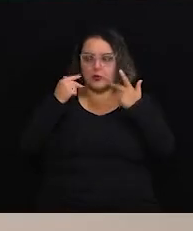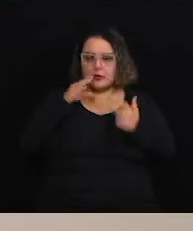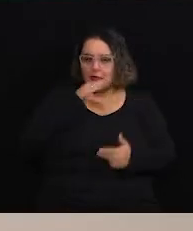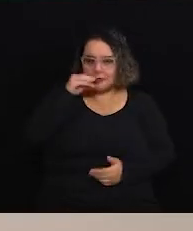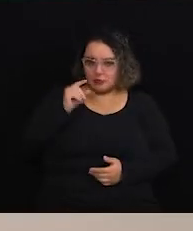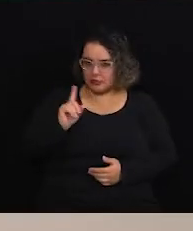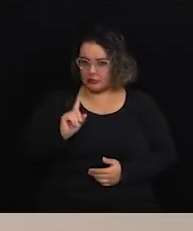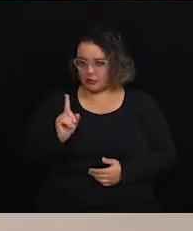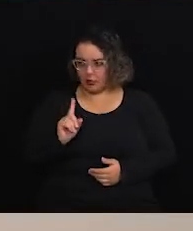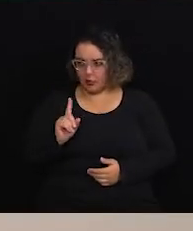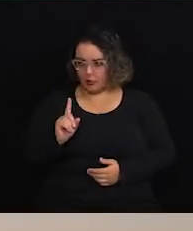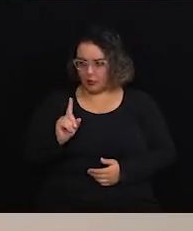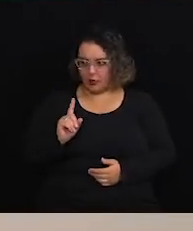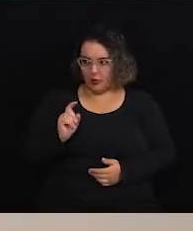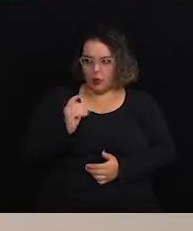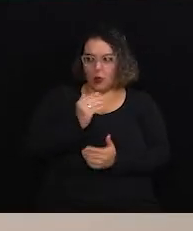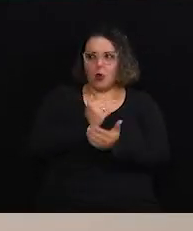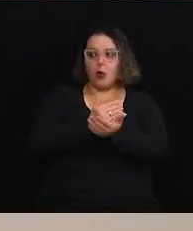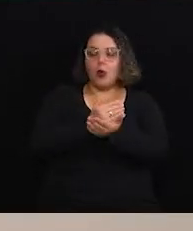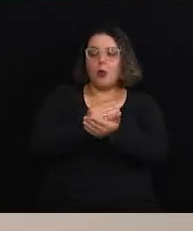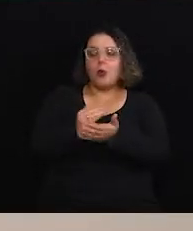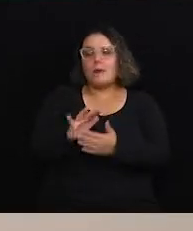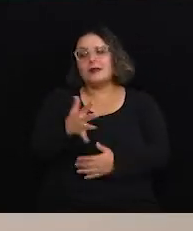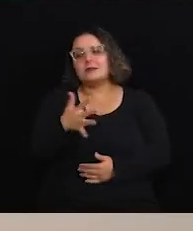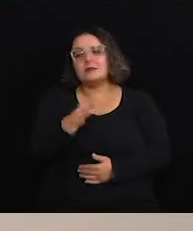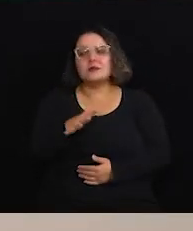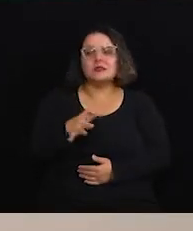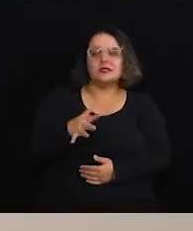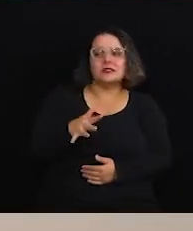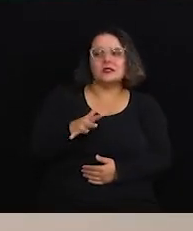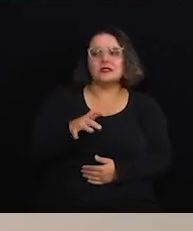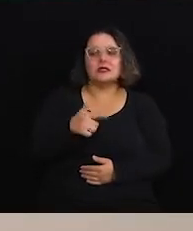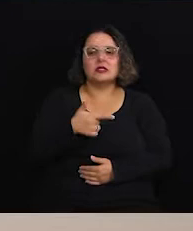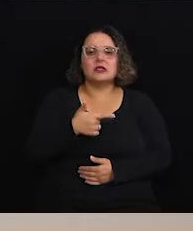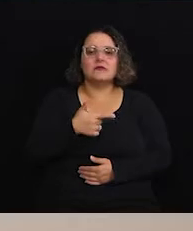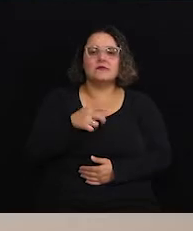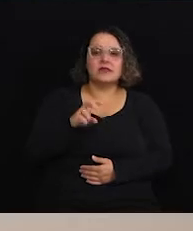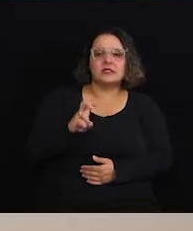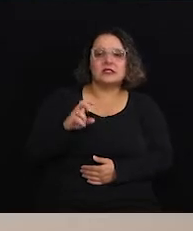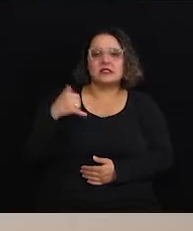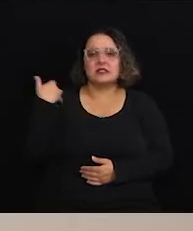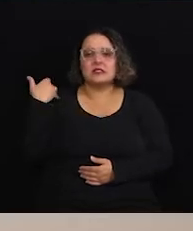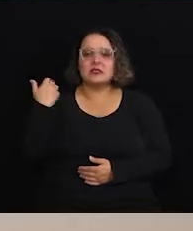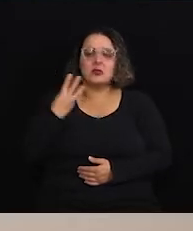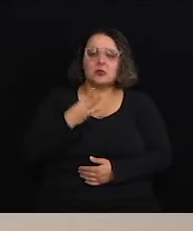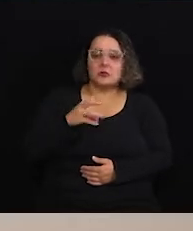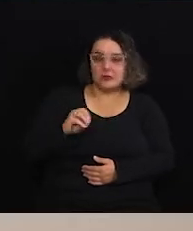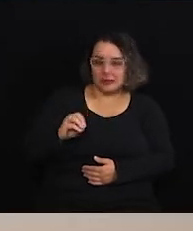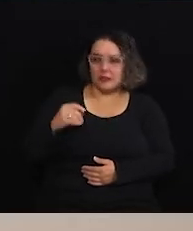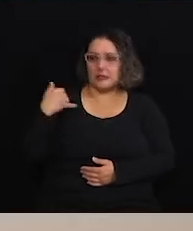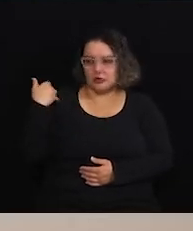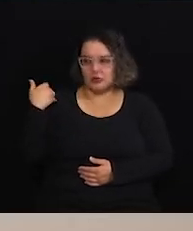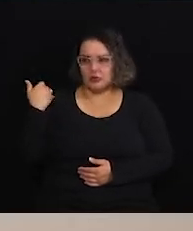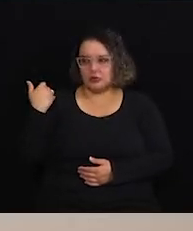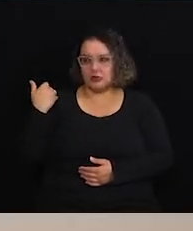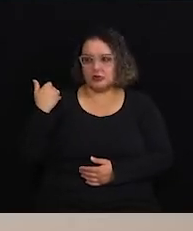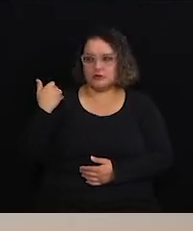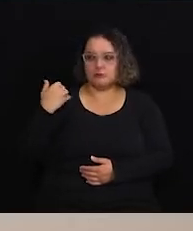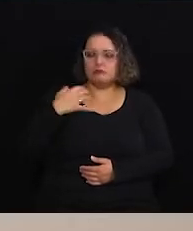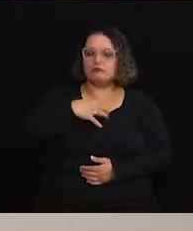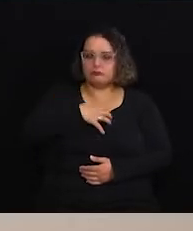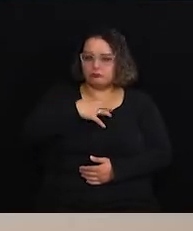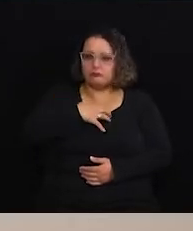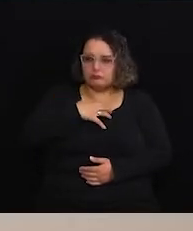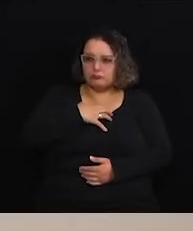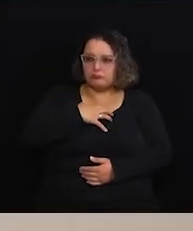adolescentes. É uma doença que começa a surgir por volta dos 25, 30 anos, que quando esses sintomas começam